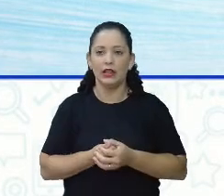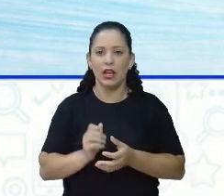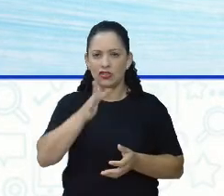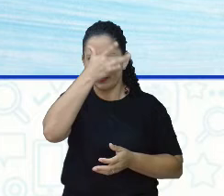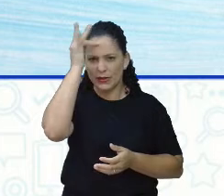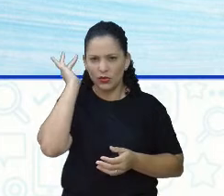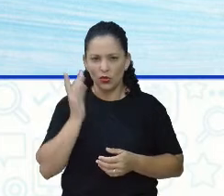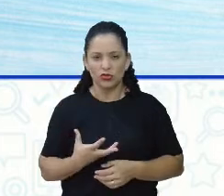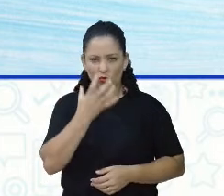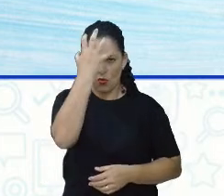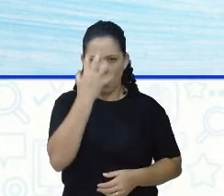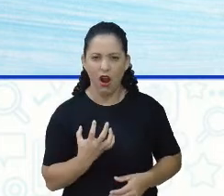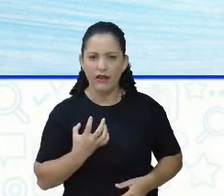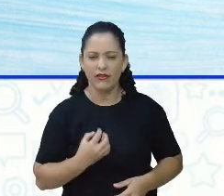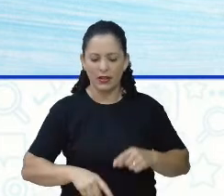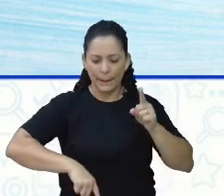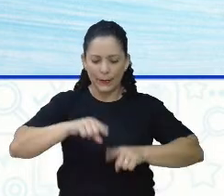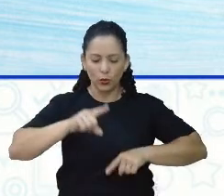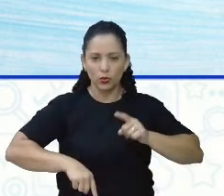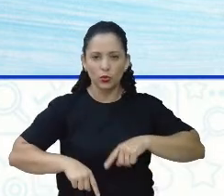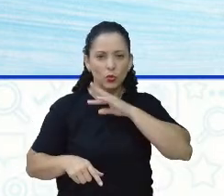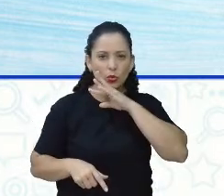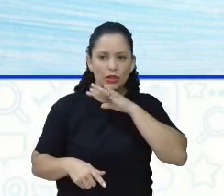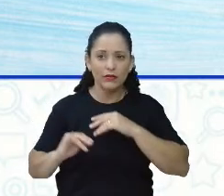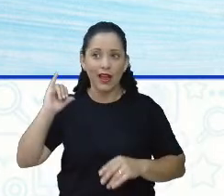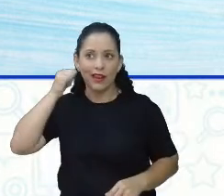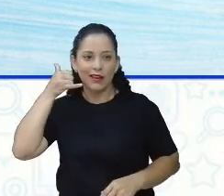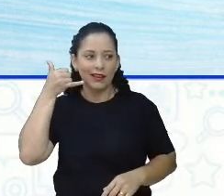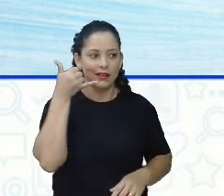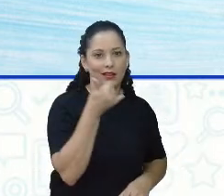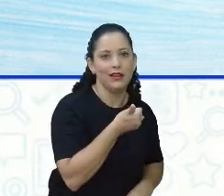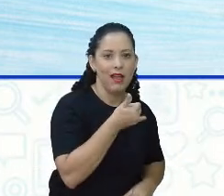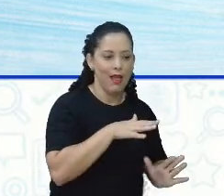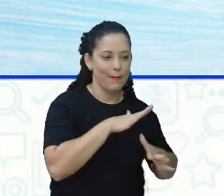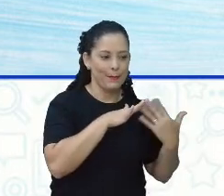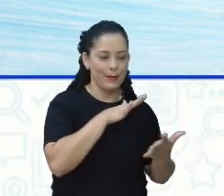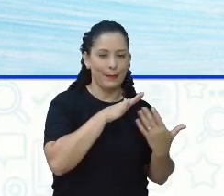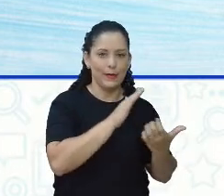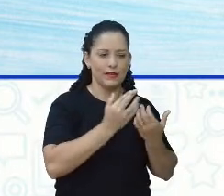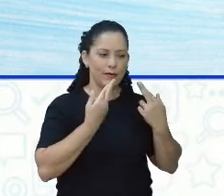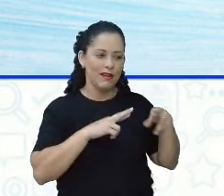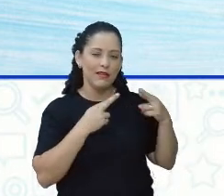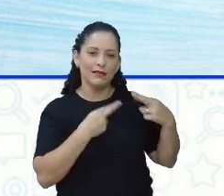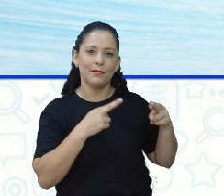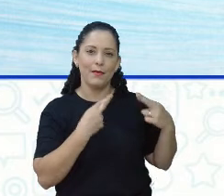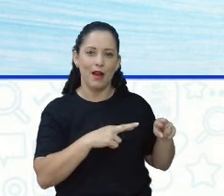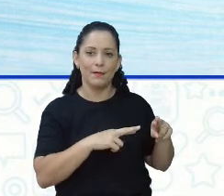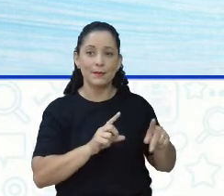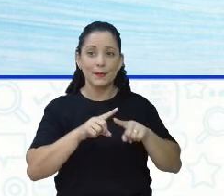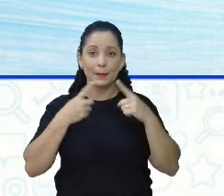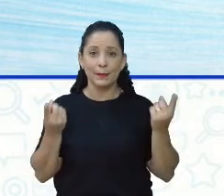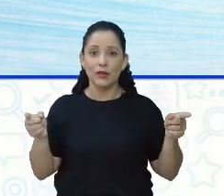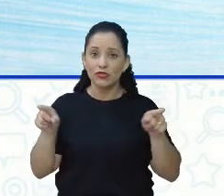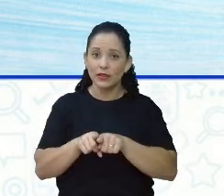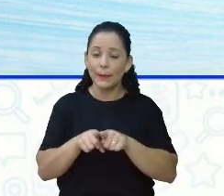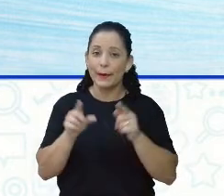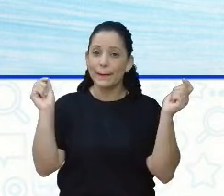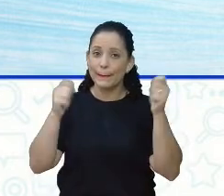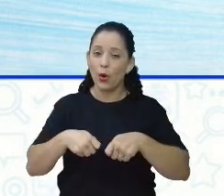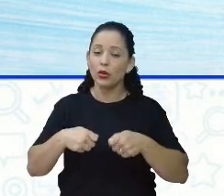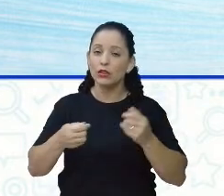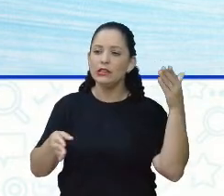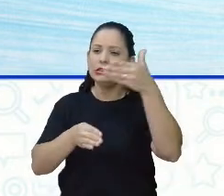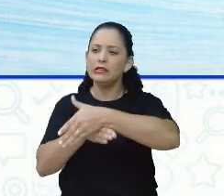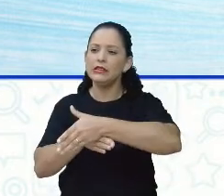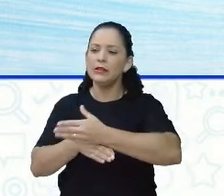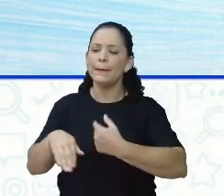pessoas afetadas por esse produto podem reclamar junto ao saque da empresa. Mas elas também podem recorrer ao Código de Defesa do